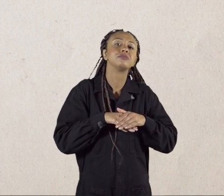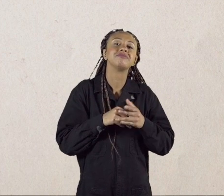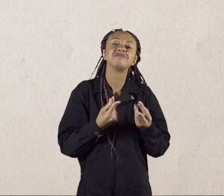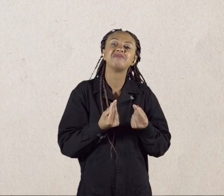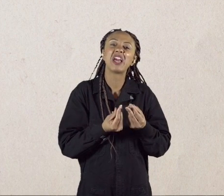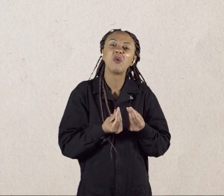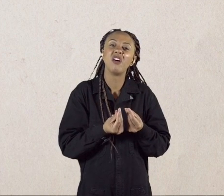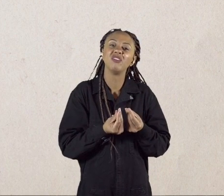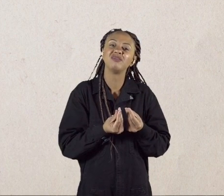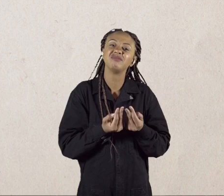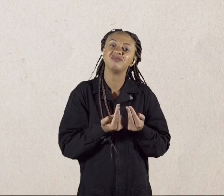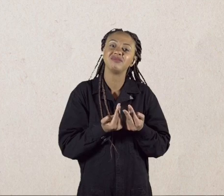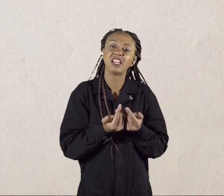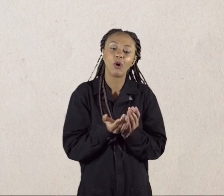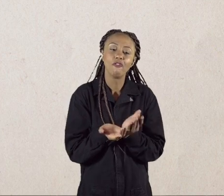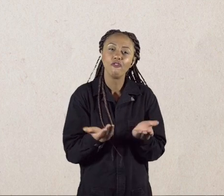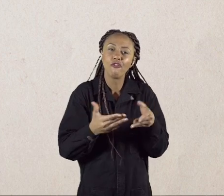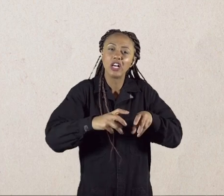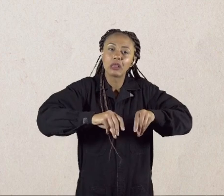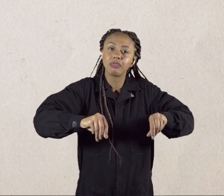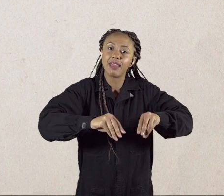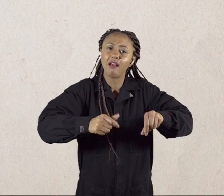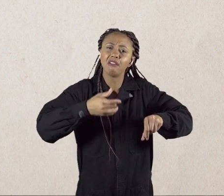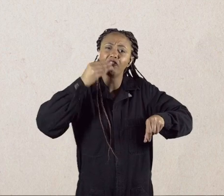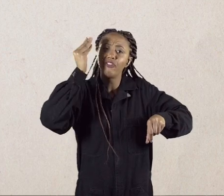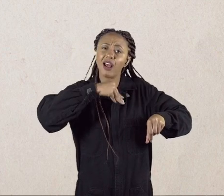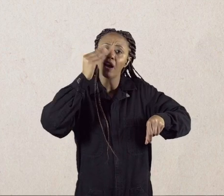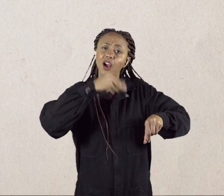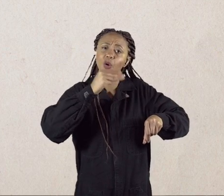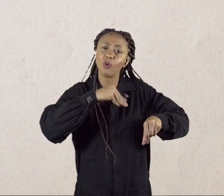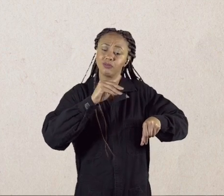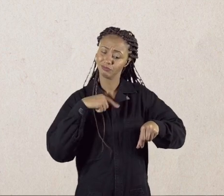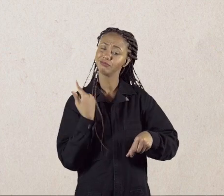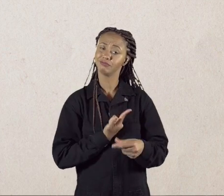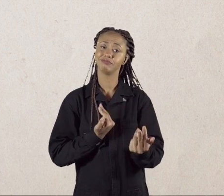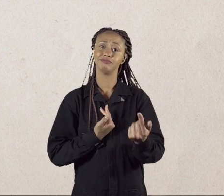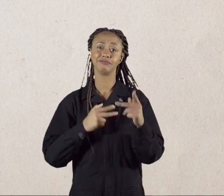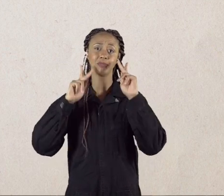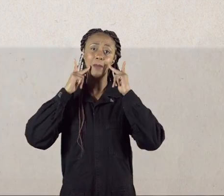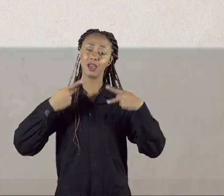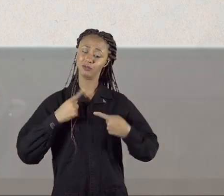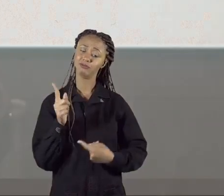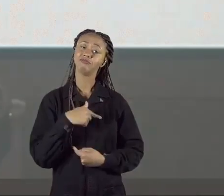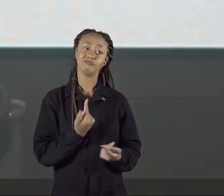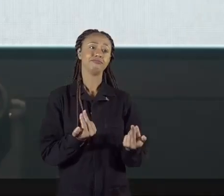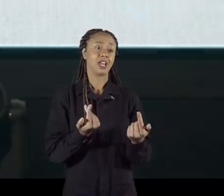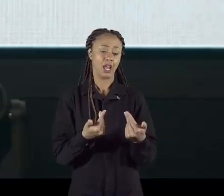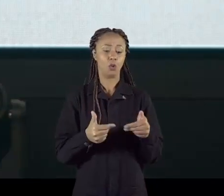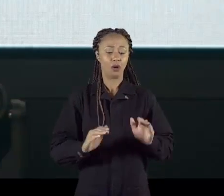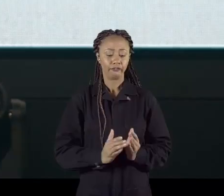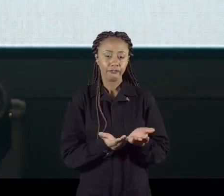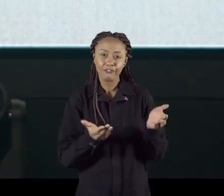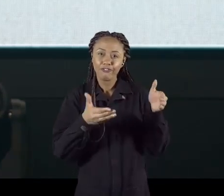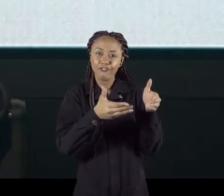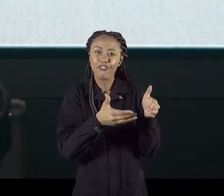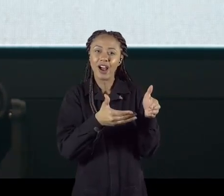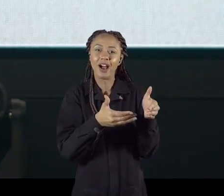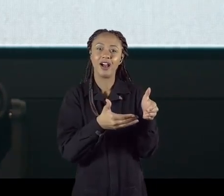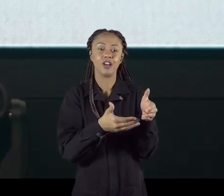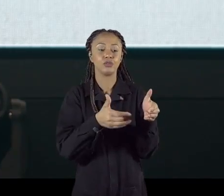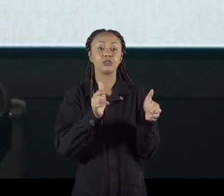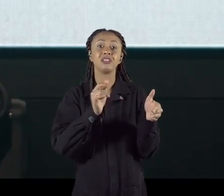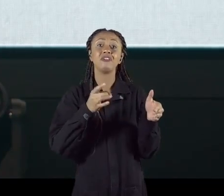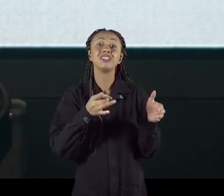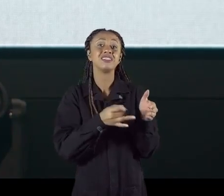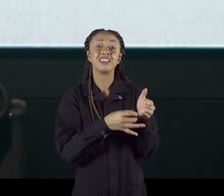Tem muita gente que pode até acreditar que não é Ah mas você é barro meu irmão é Barros pode